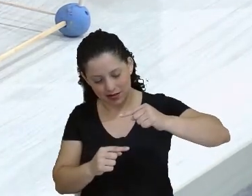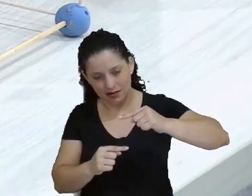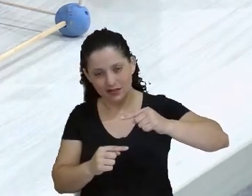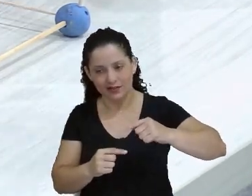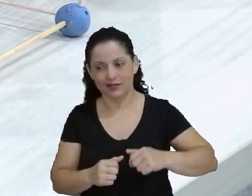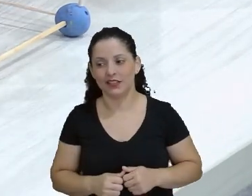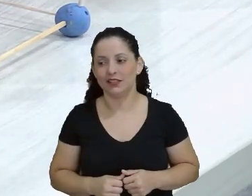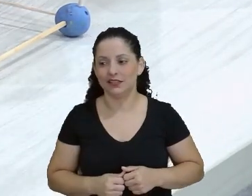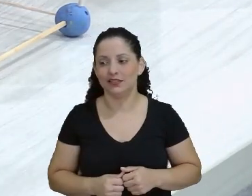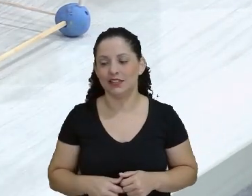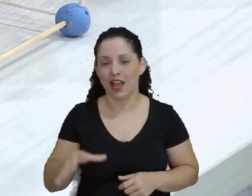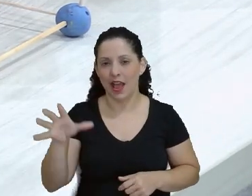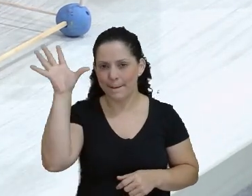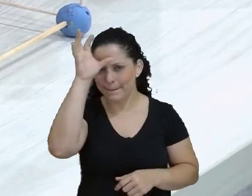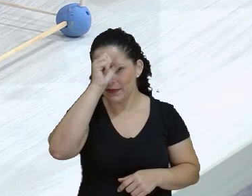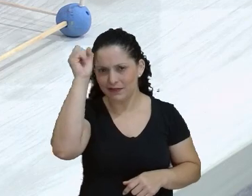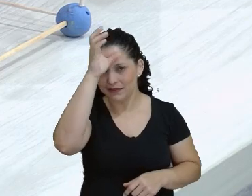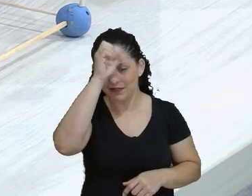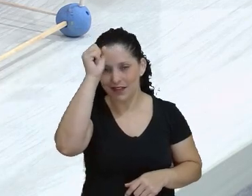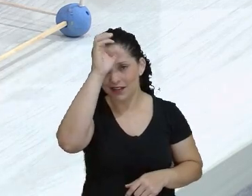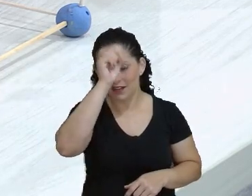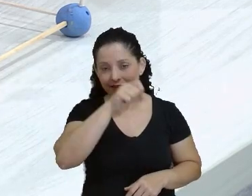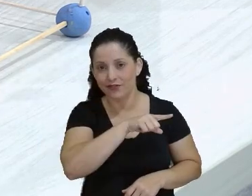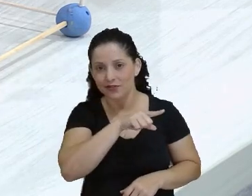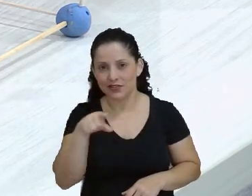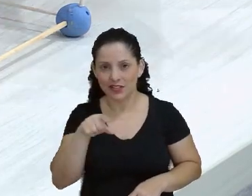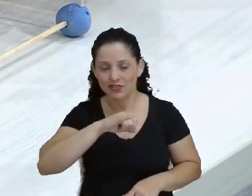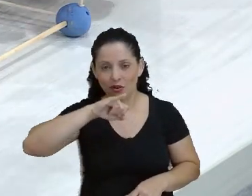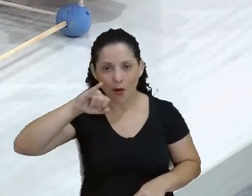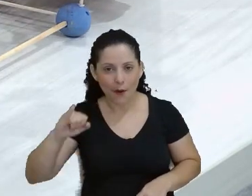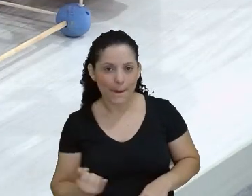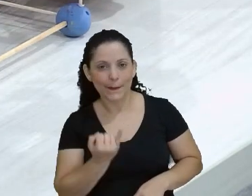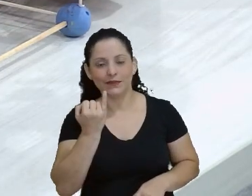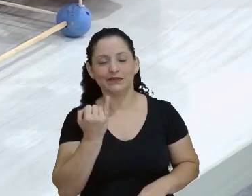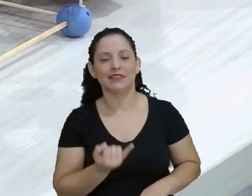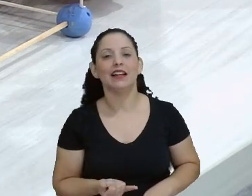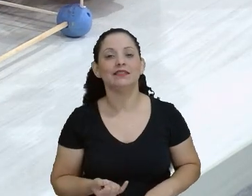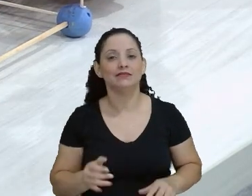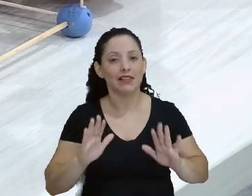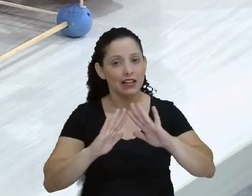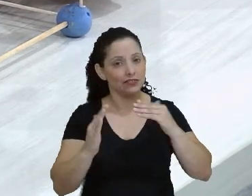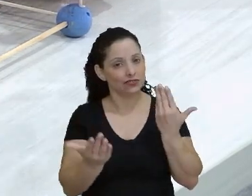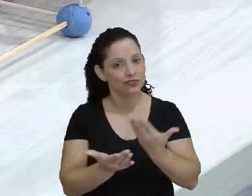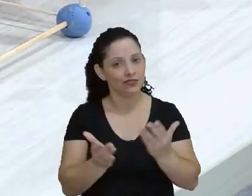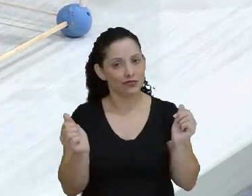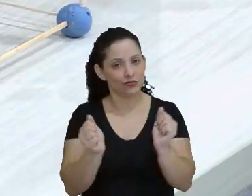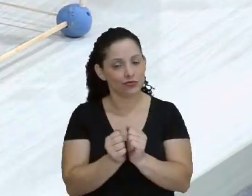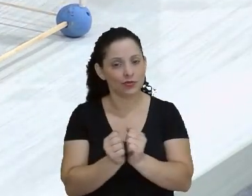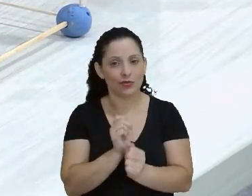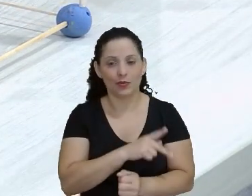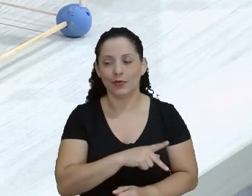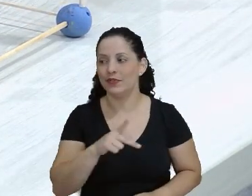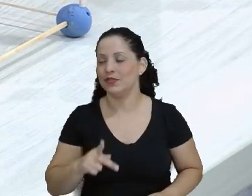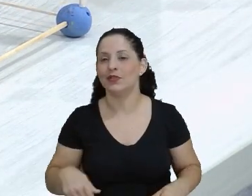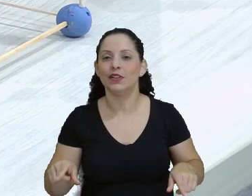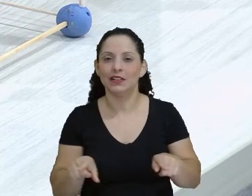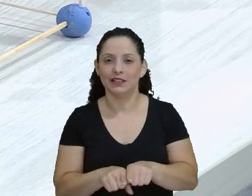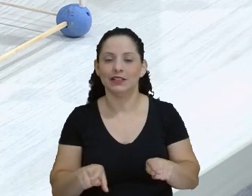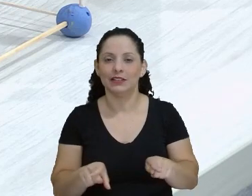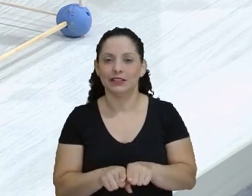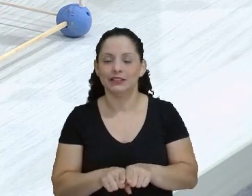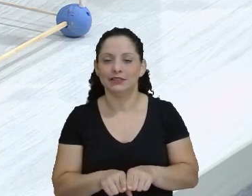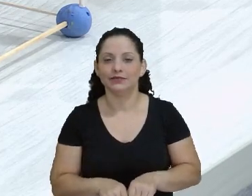Então, vão aprendendo aí para vocês também terem a oportunidade de fazer na escola com o professor de vocês.